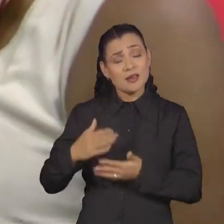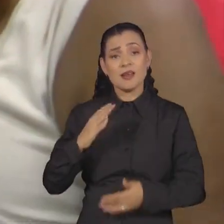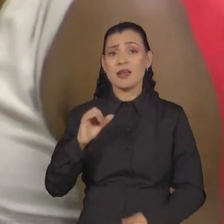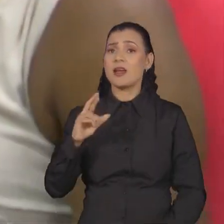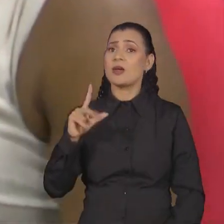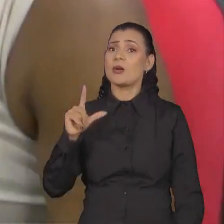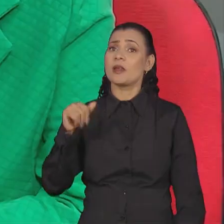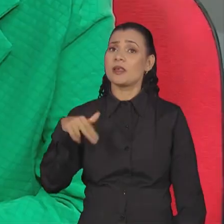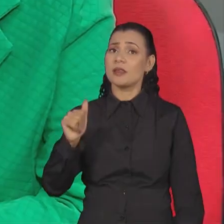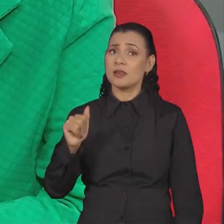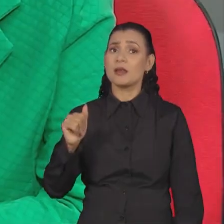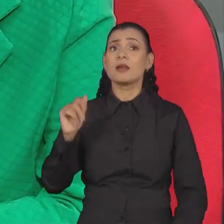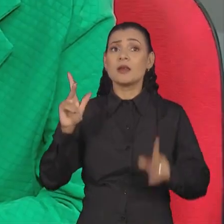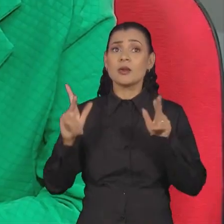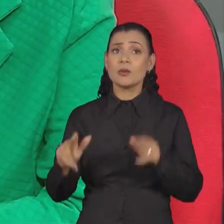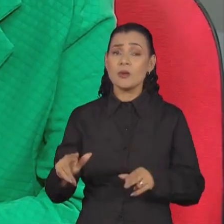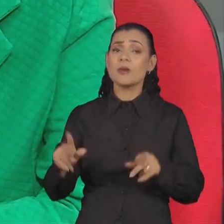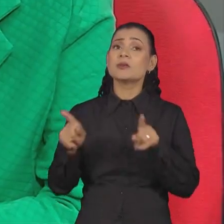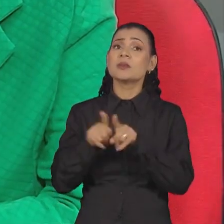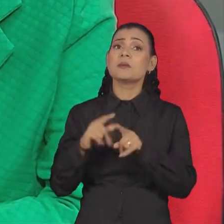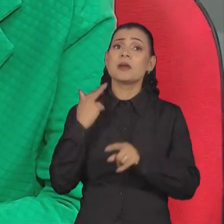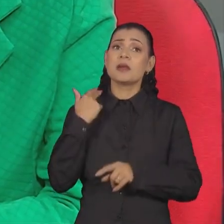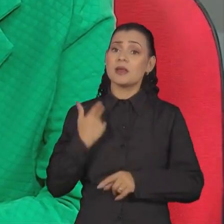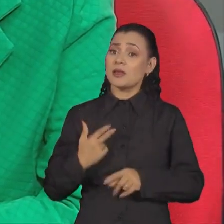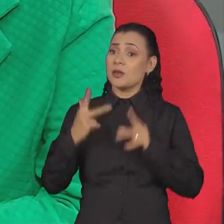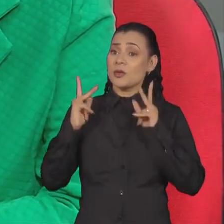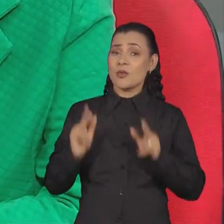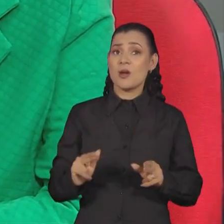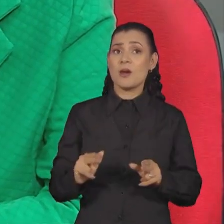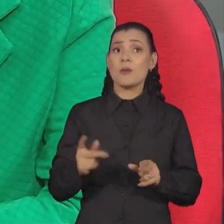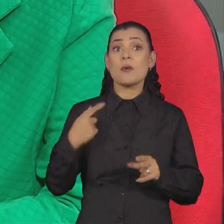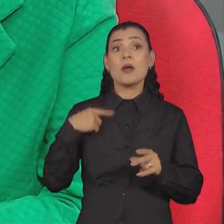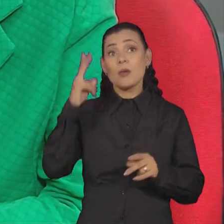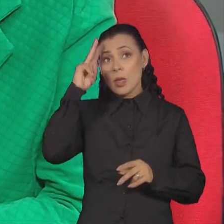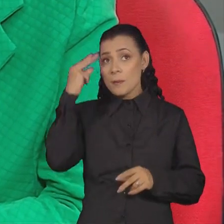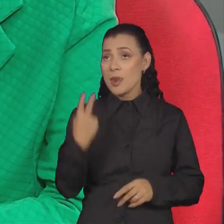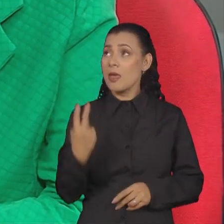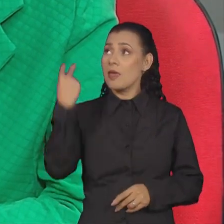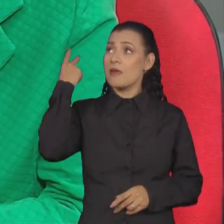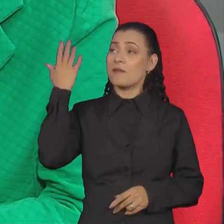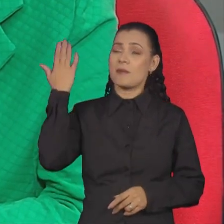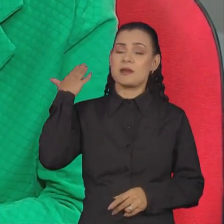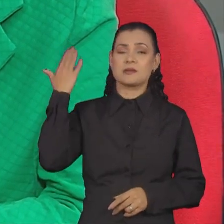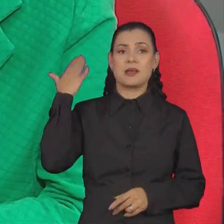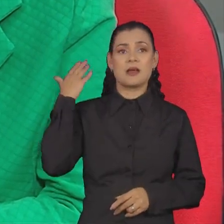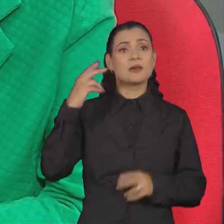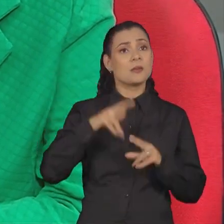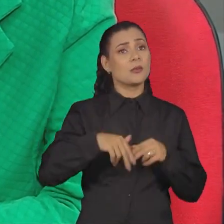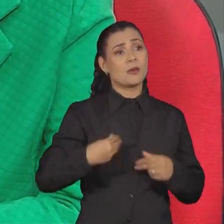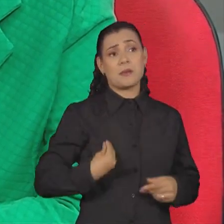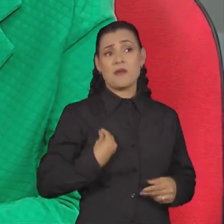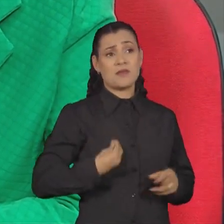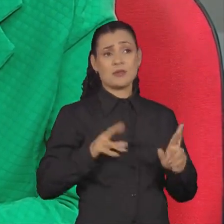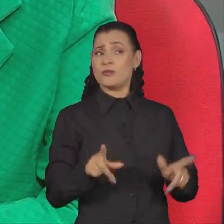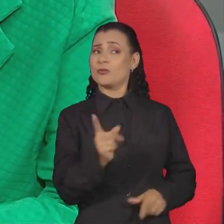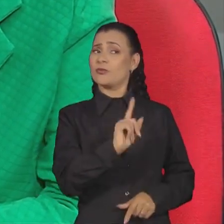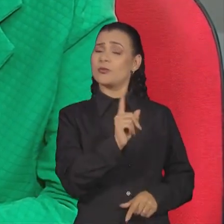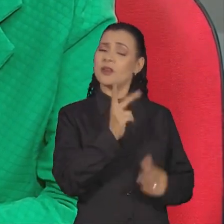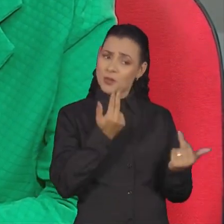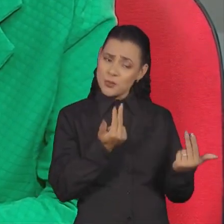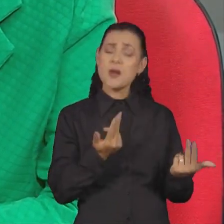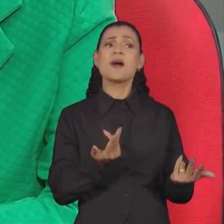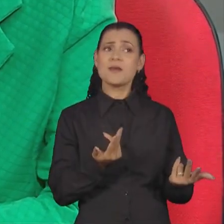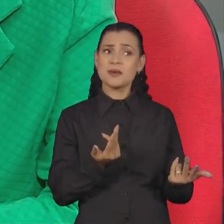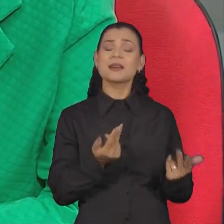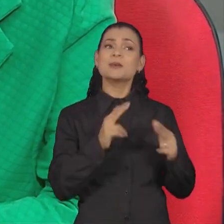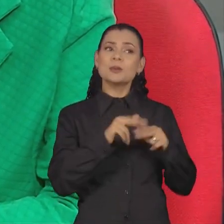uma história assim que me levou ao meu passado, porque a minha vida não foi diferente. Então, eu acho